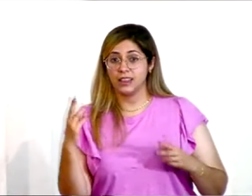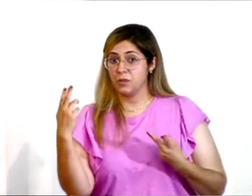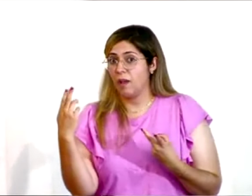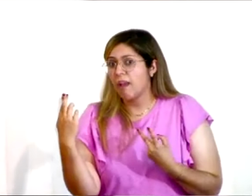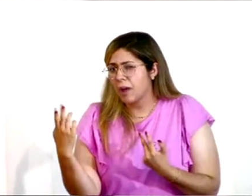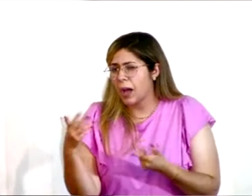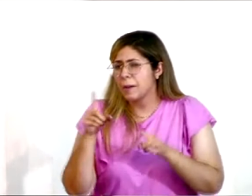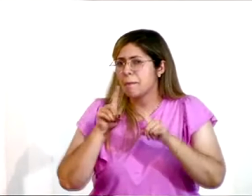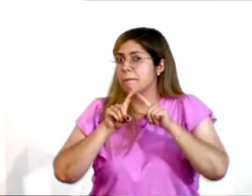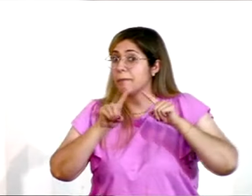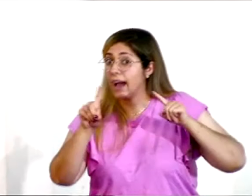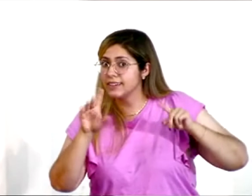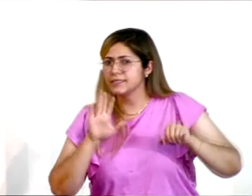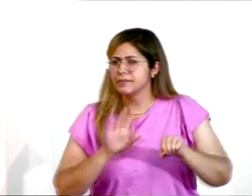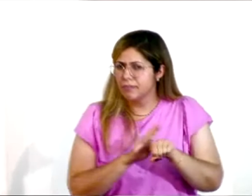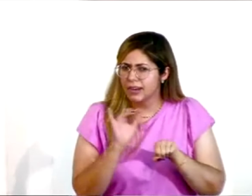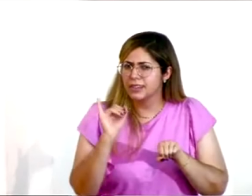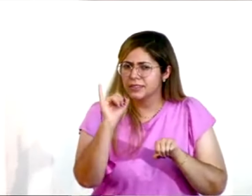contexto, ele é.